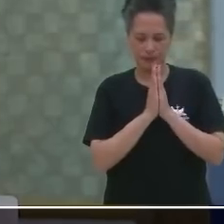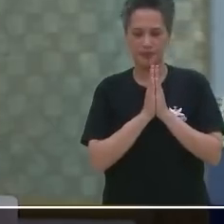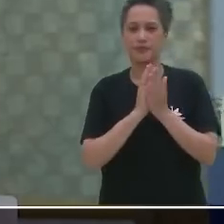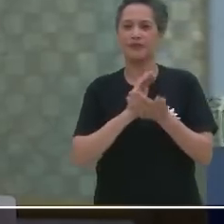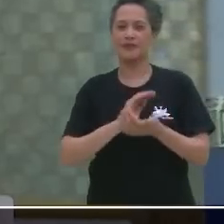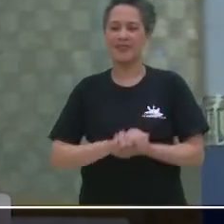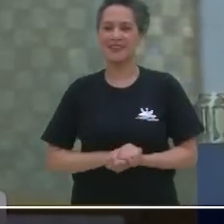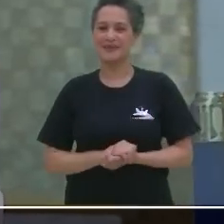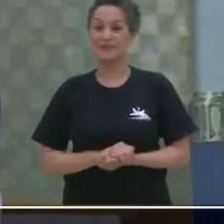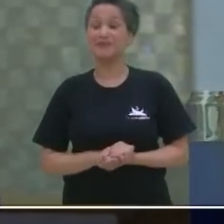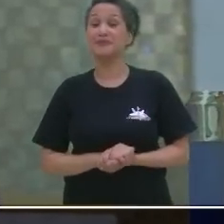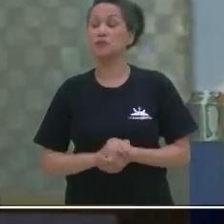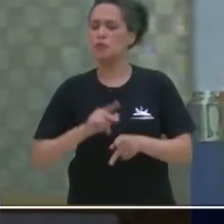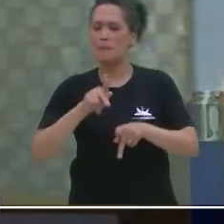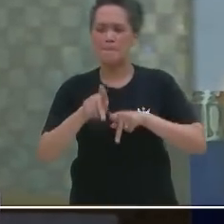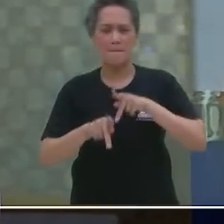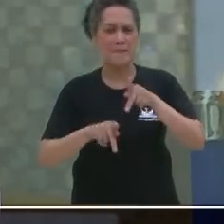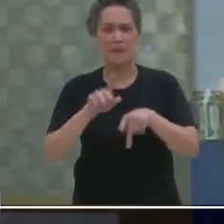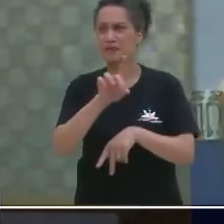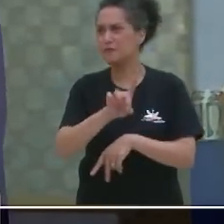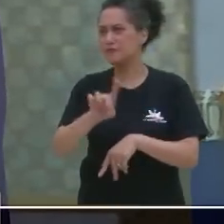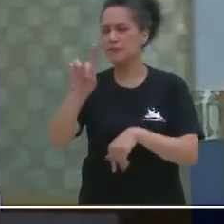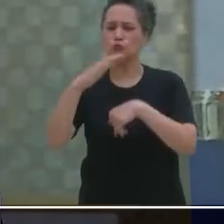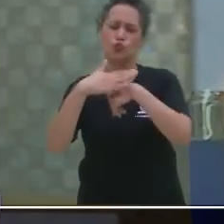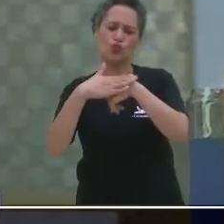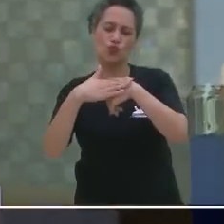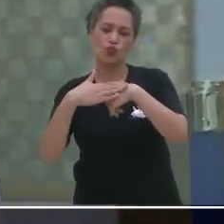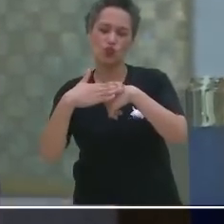Querido povo de Deus, filhos e filhas,